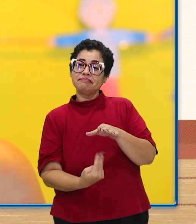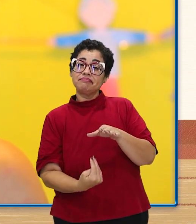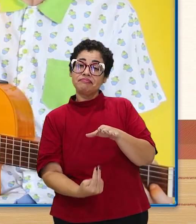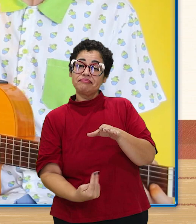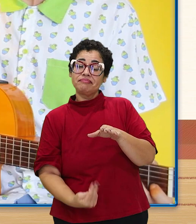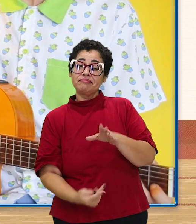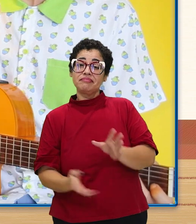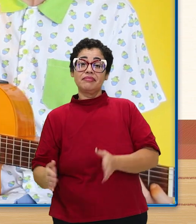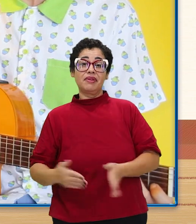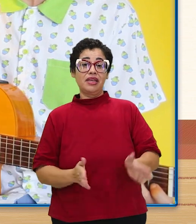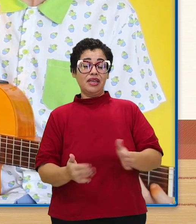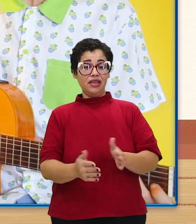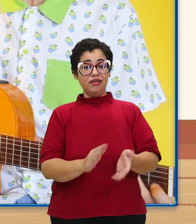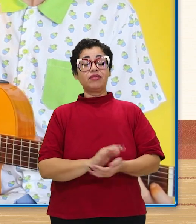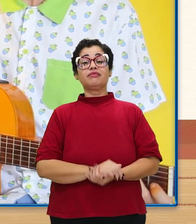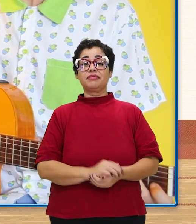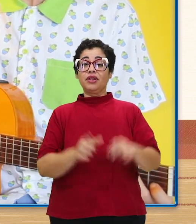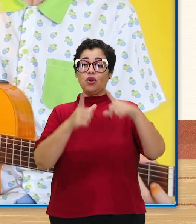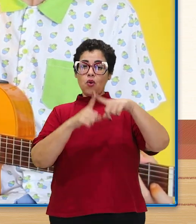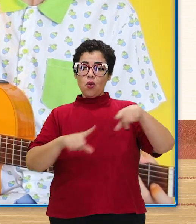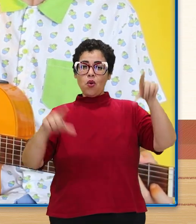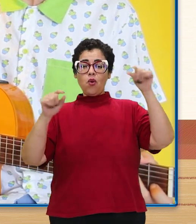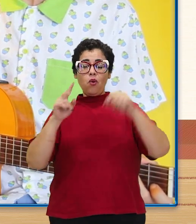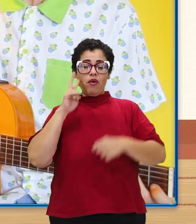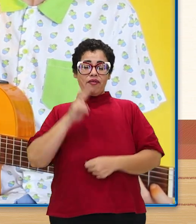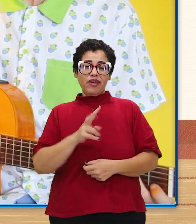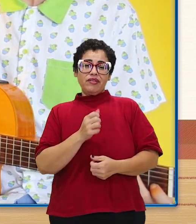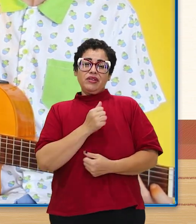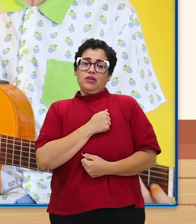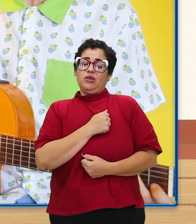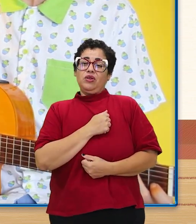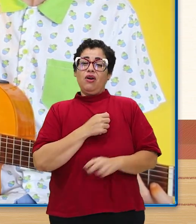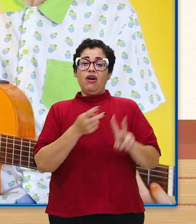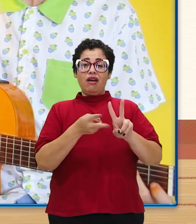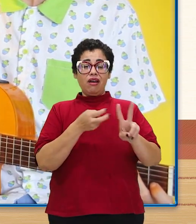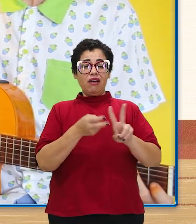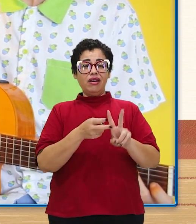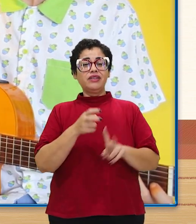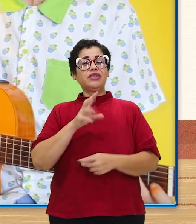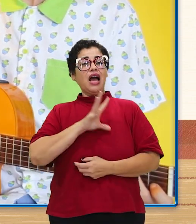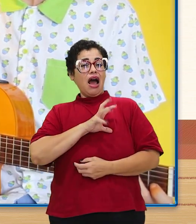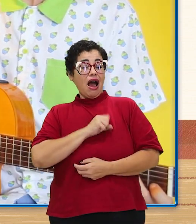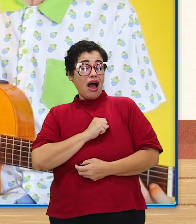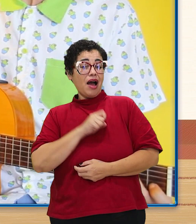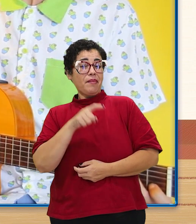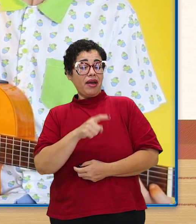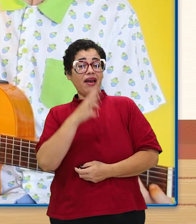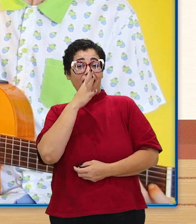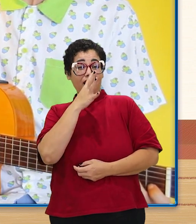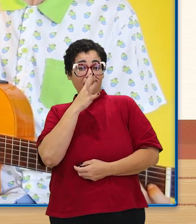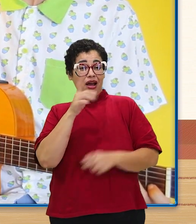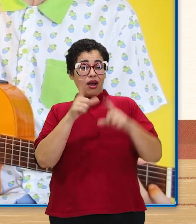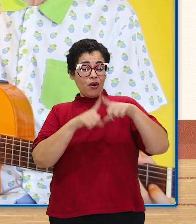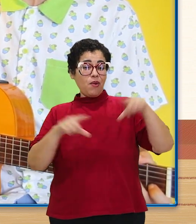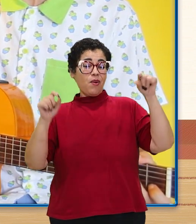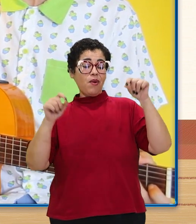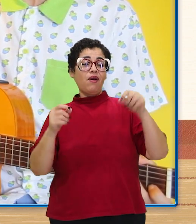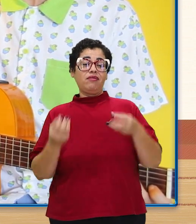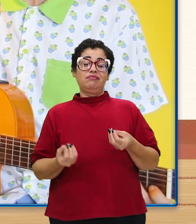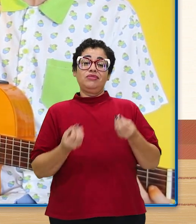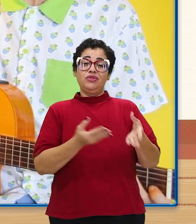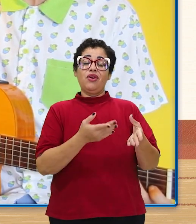rio. Dizem que a lua, com muita pena da Índia, por saber de todo o seu amor e admiração,